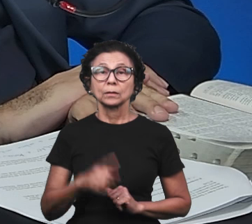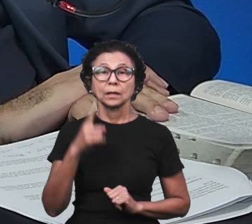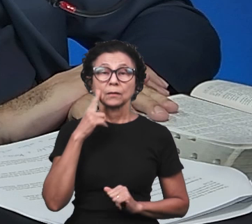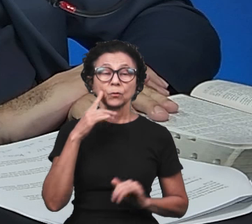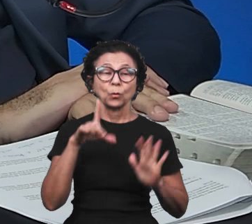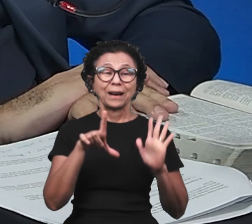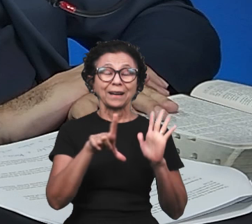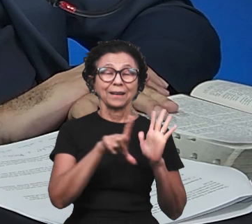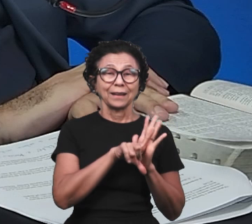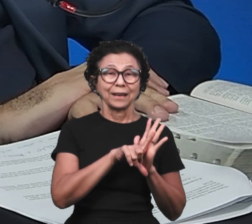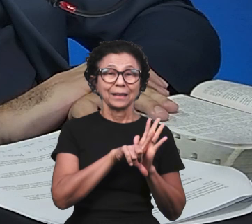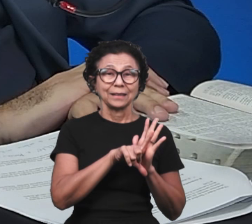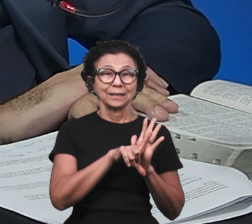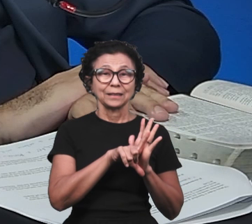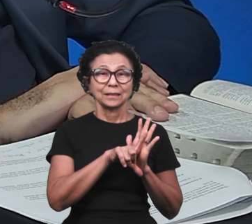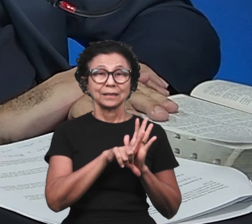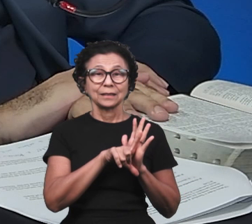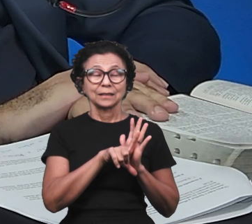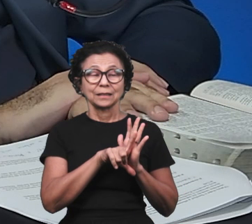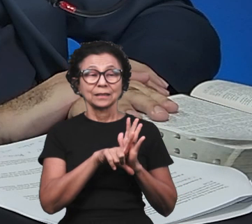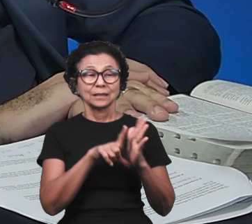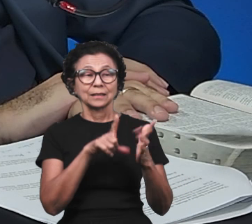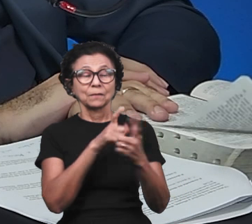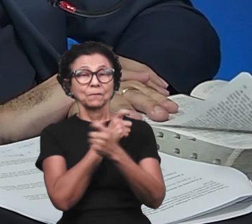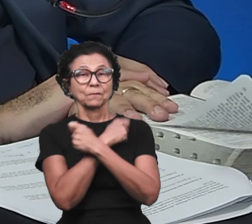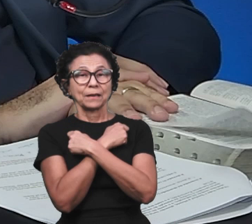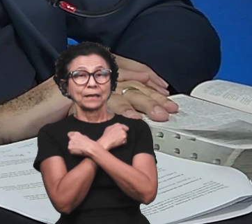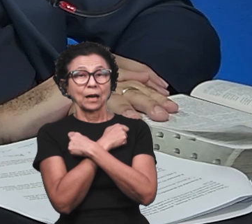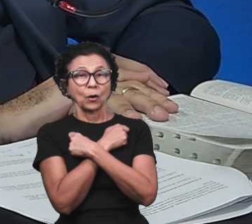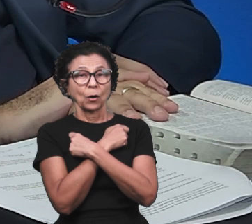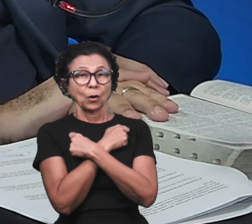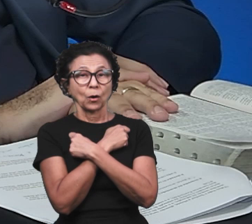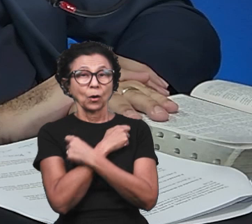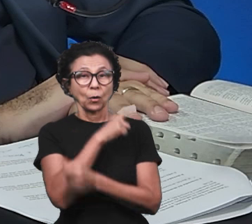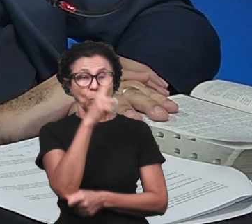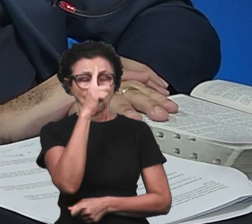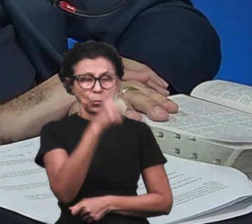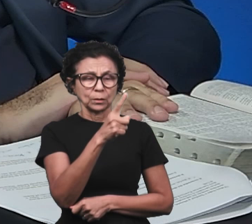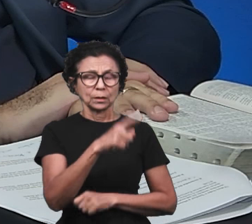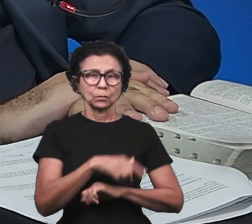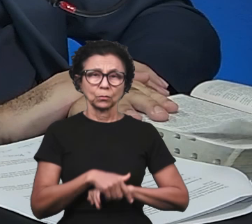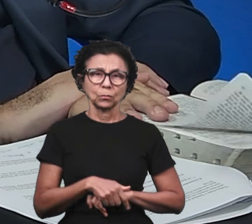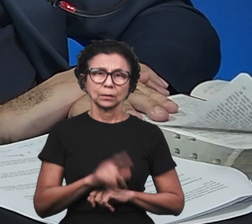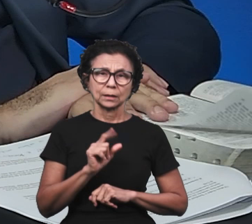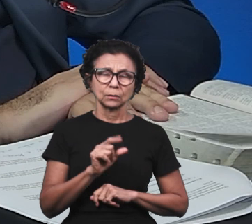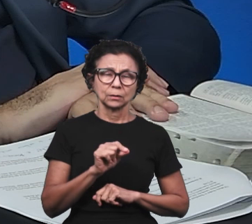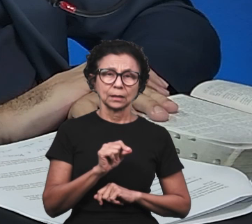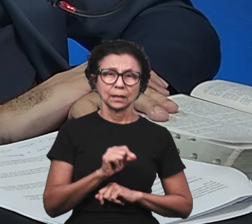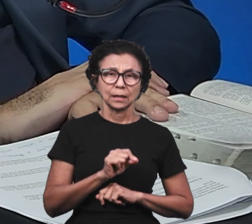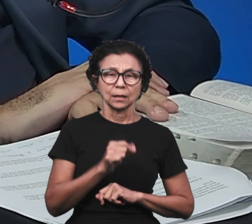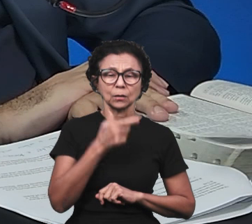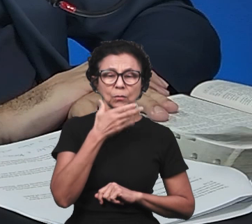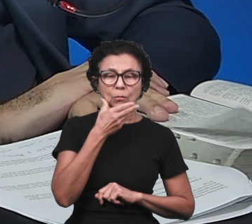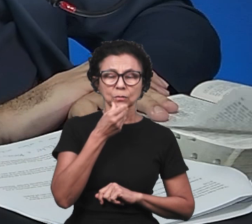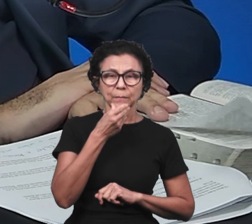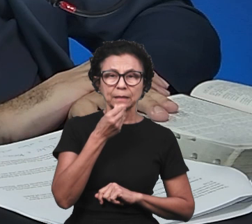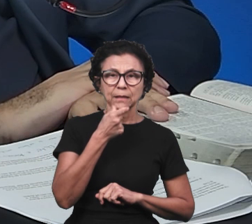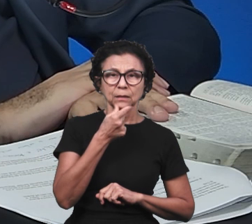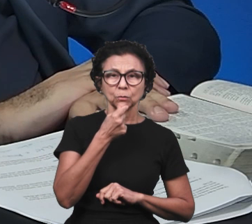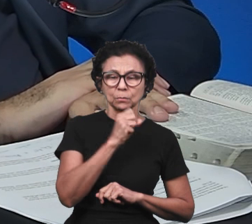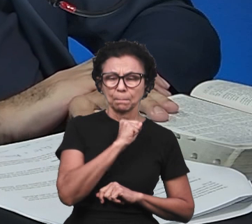já começou a interceder ali. Lógico que pequeno, foi vendo Moisés crescendo,